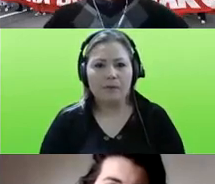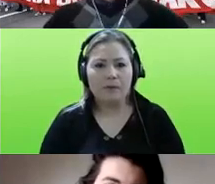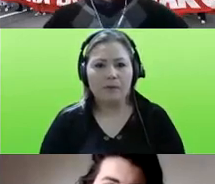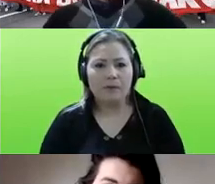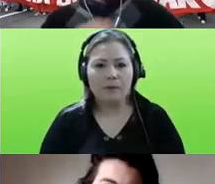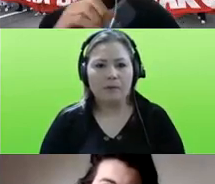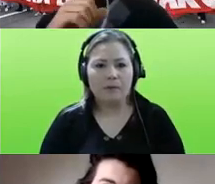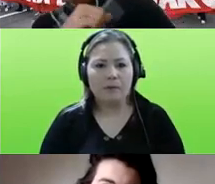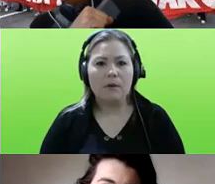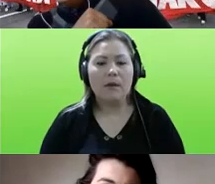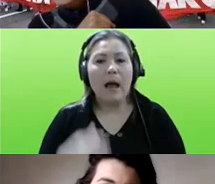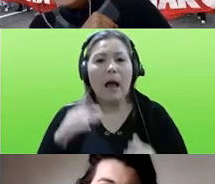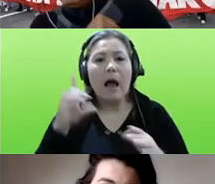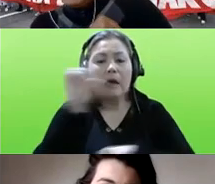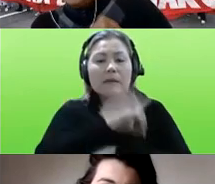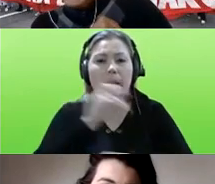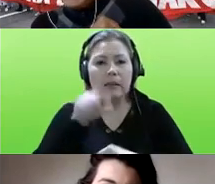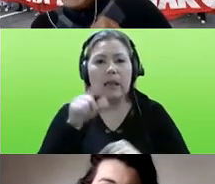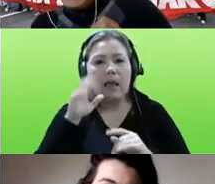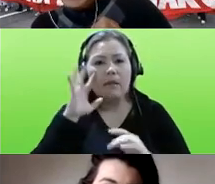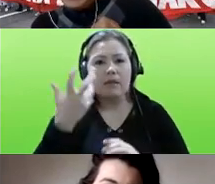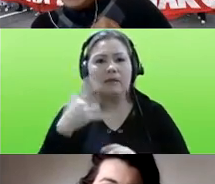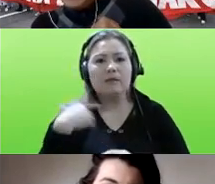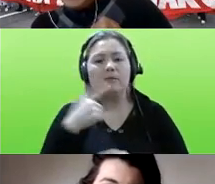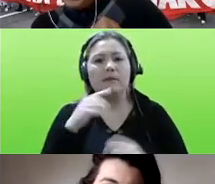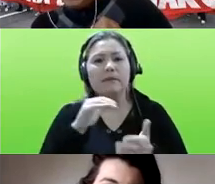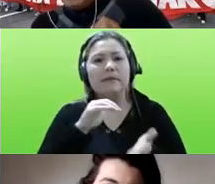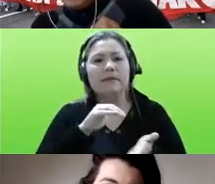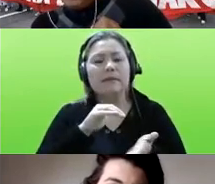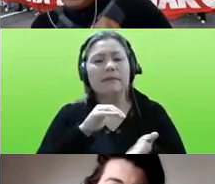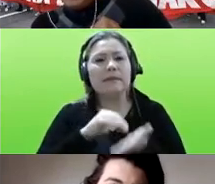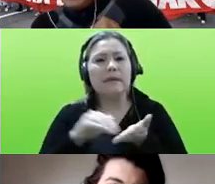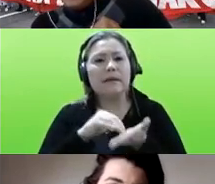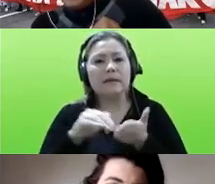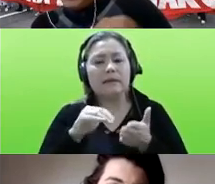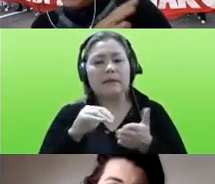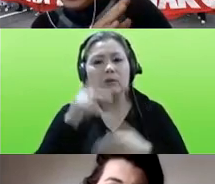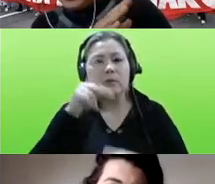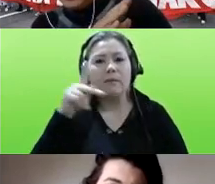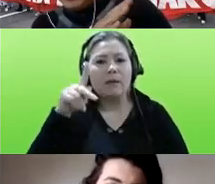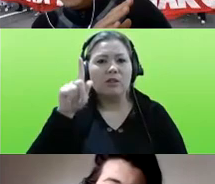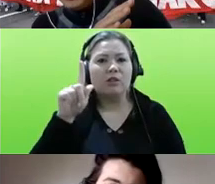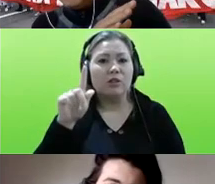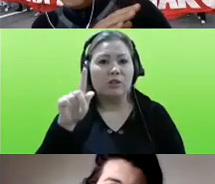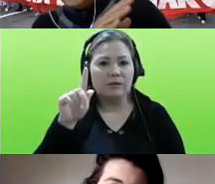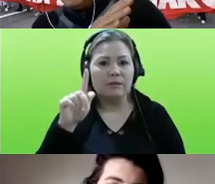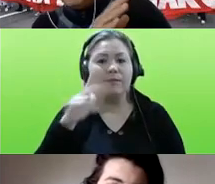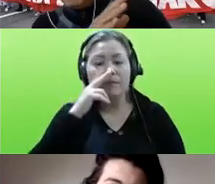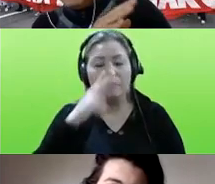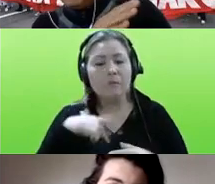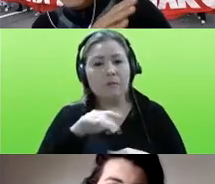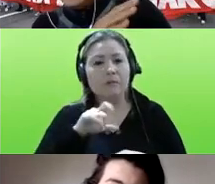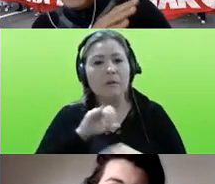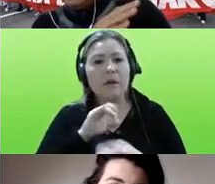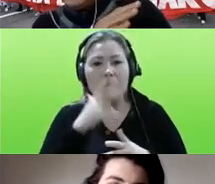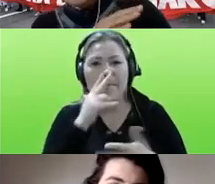a data limite é decidida pela secretaria dos PPGs. Então, eu já posso te antecipar o seguinte, vai ser mais ou